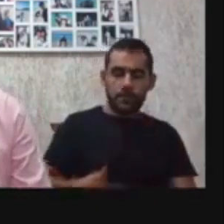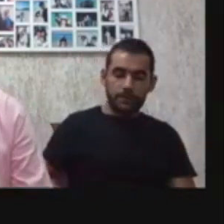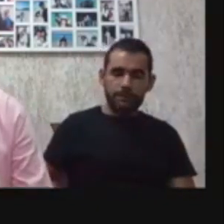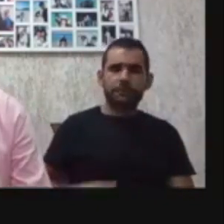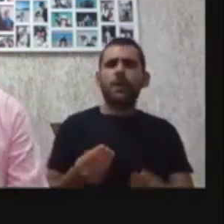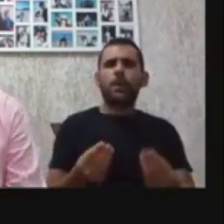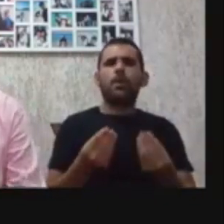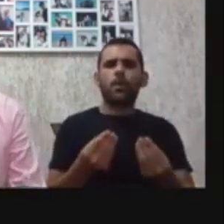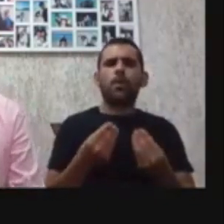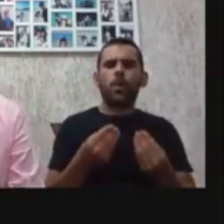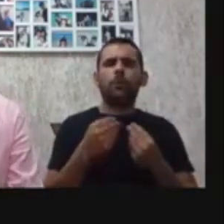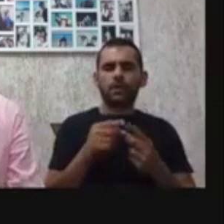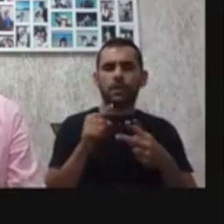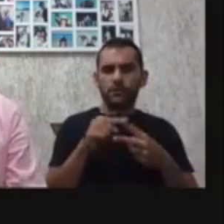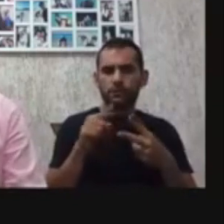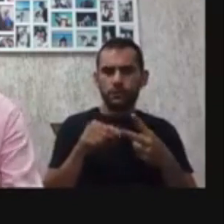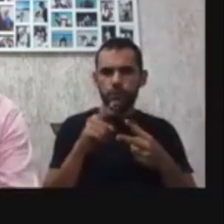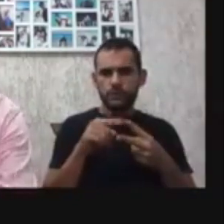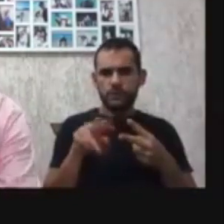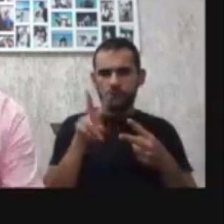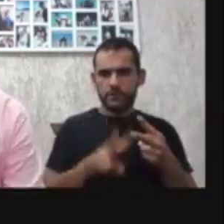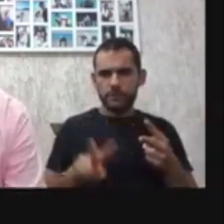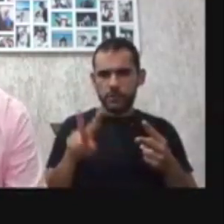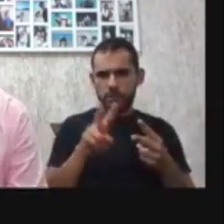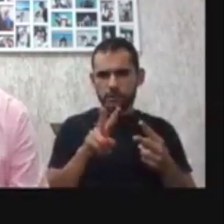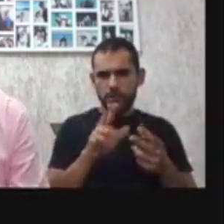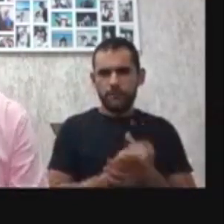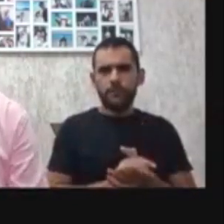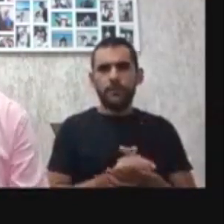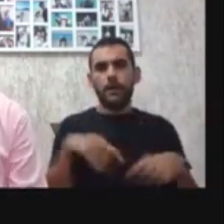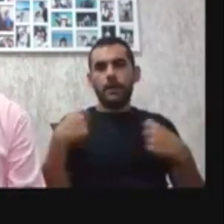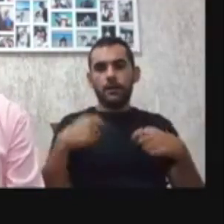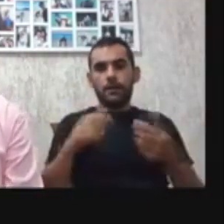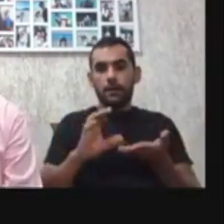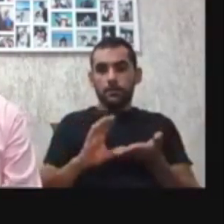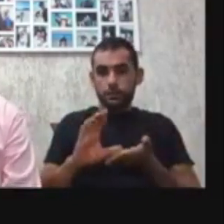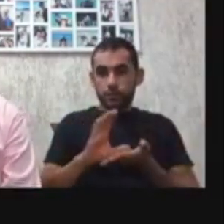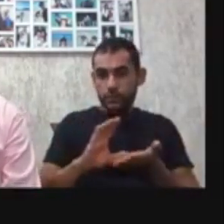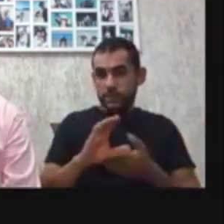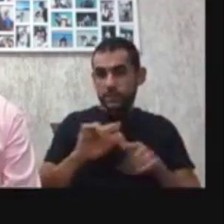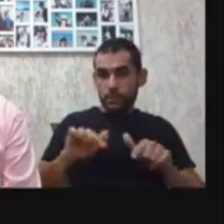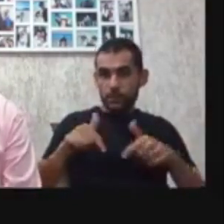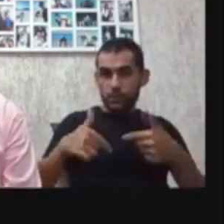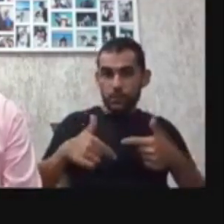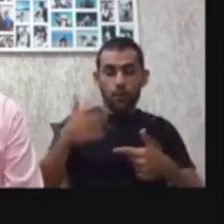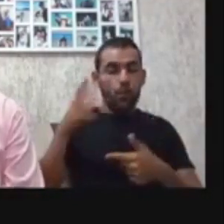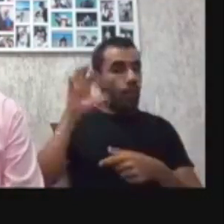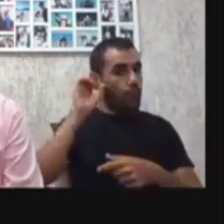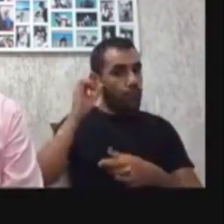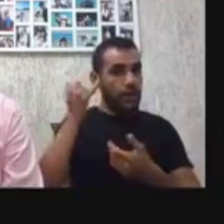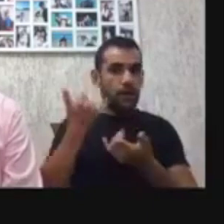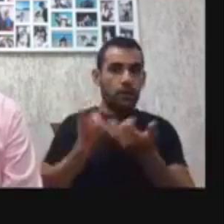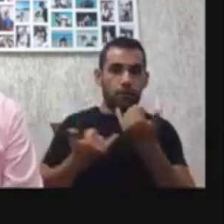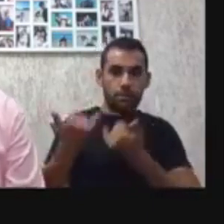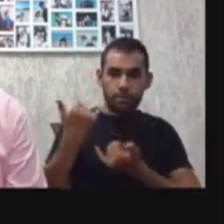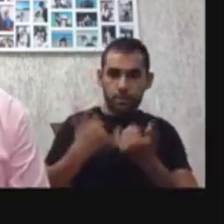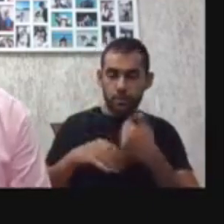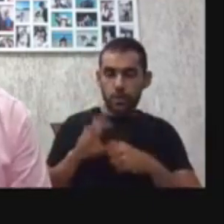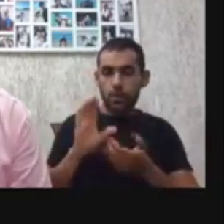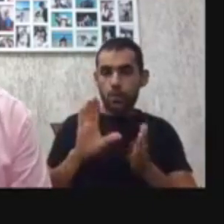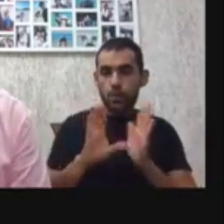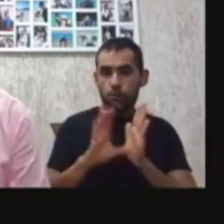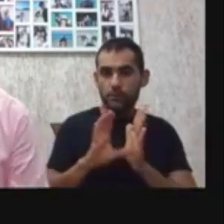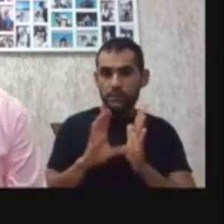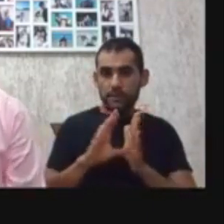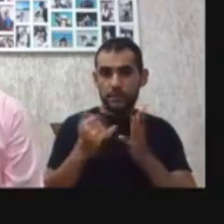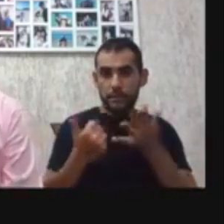vislumbra essas duas coisas? Nós precisamos de um conselho atuante, que ouça a comunidade, né? Que dê prioridade